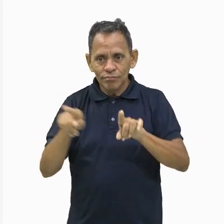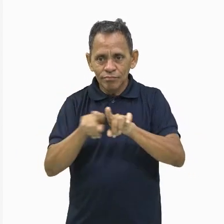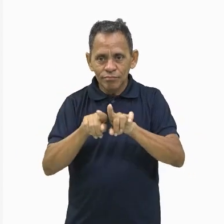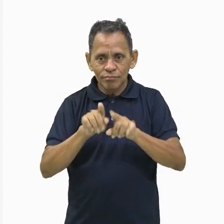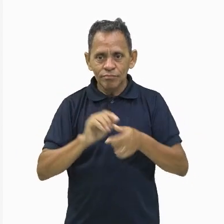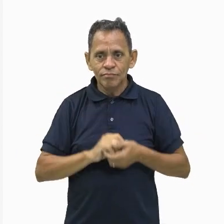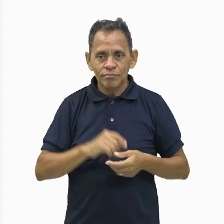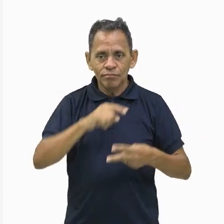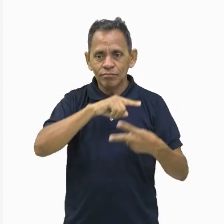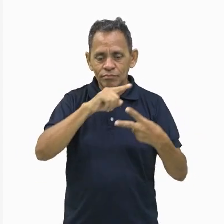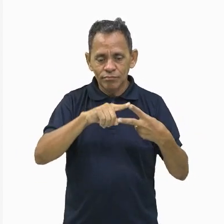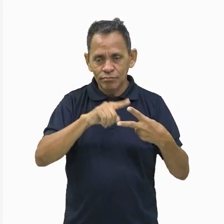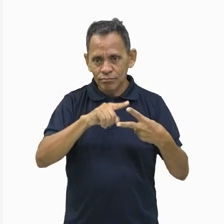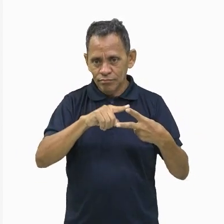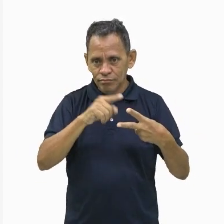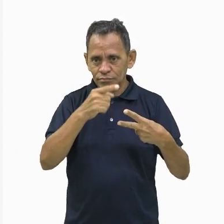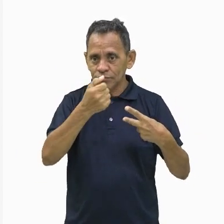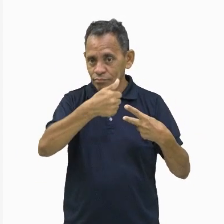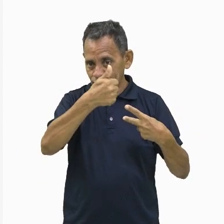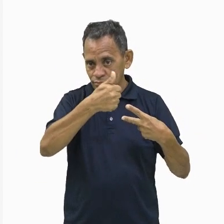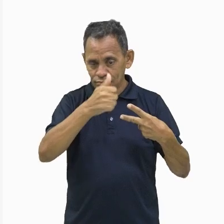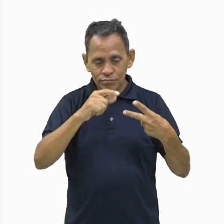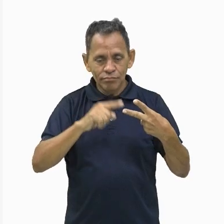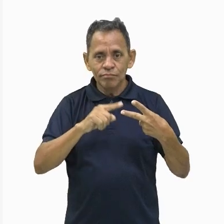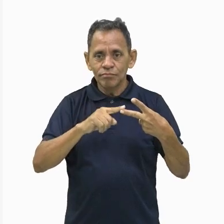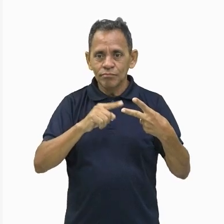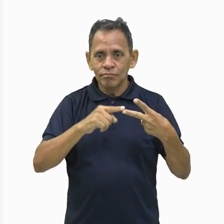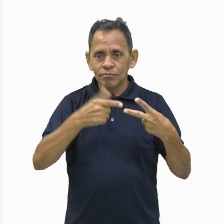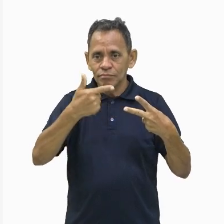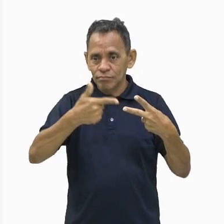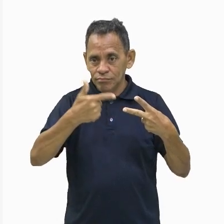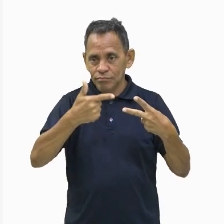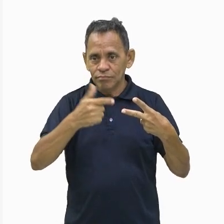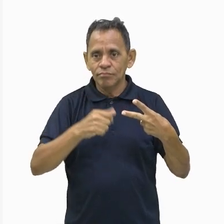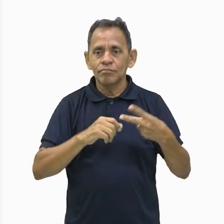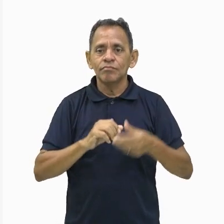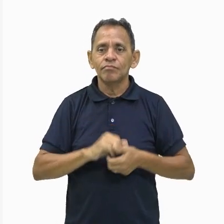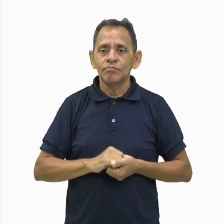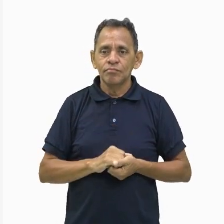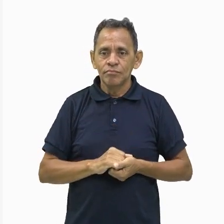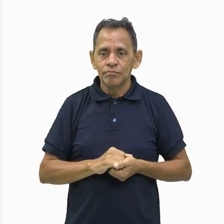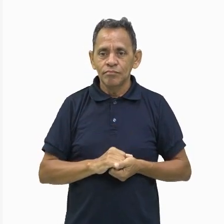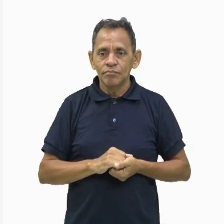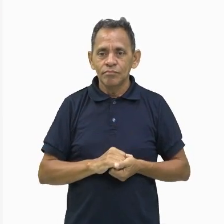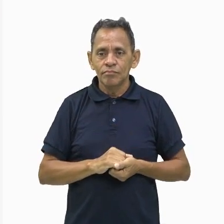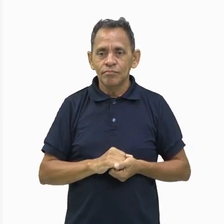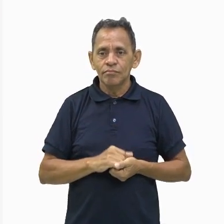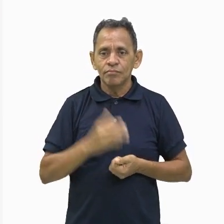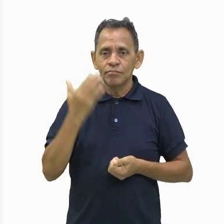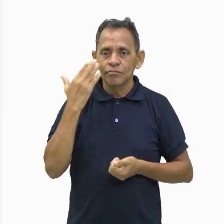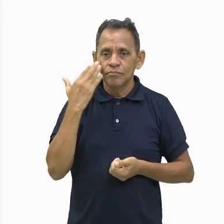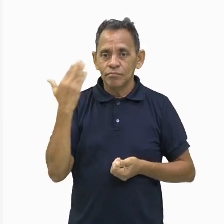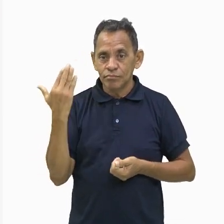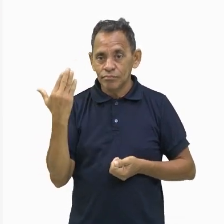coisas. O fator de aumento do primeiro aumento e o fator do segundo aumento, tá bom? Acompanha na tela aqui, ó.